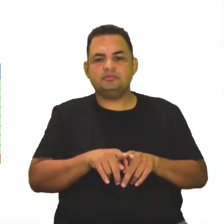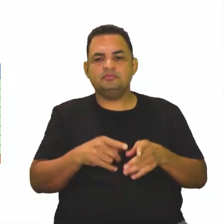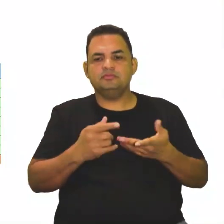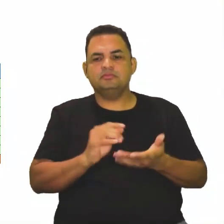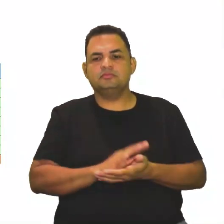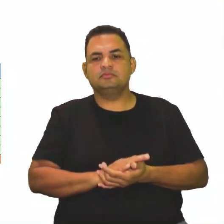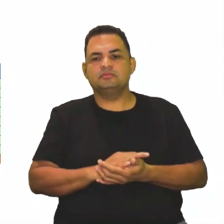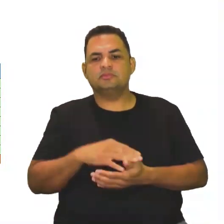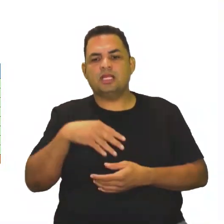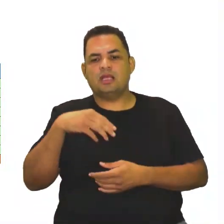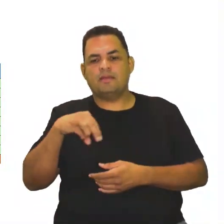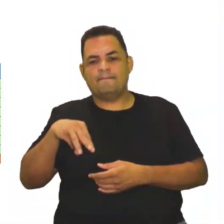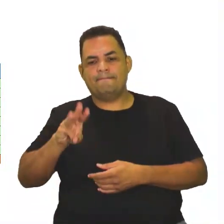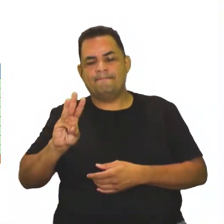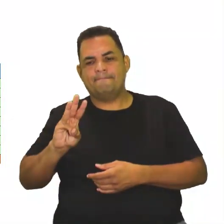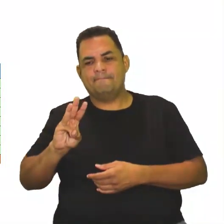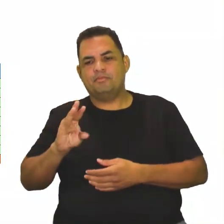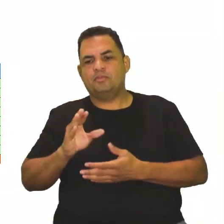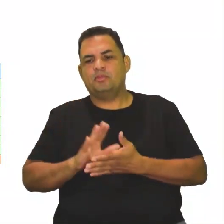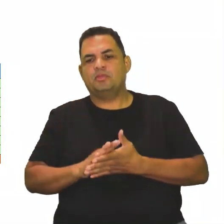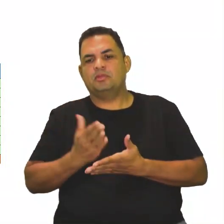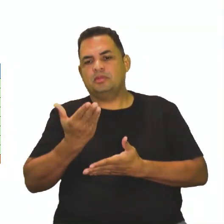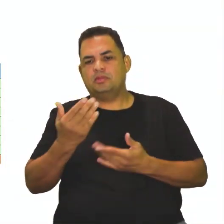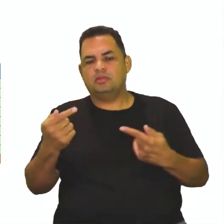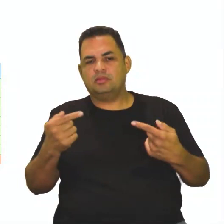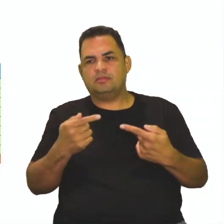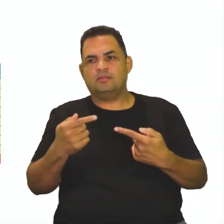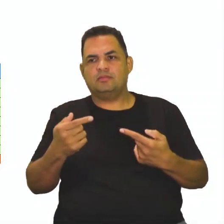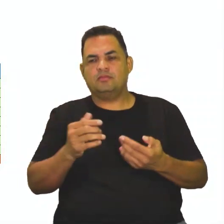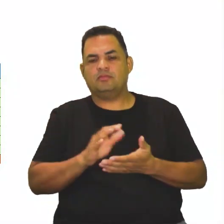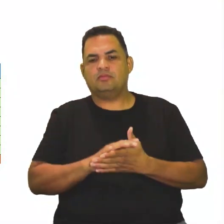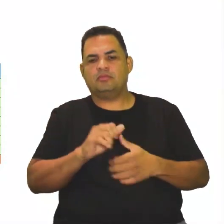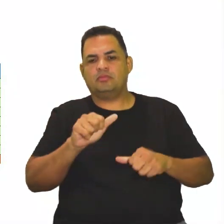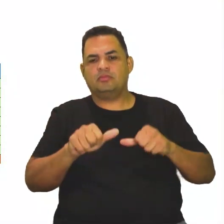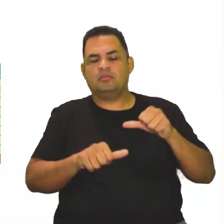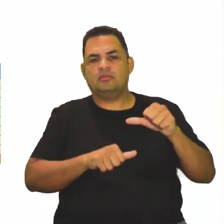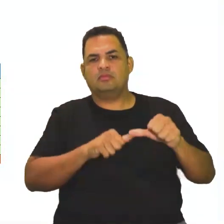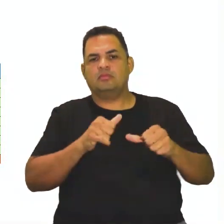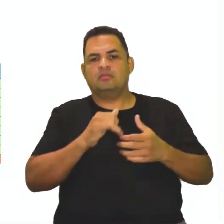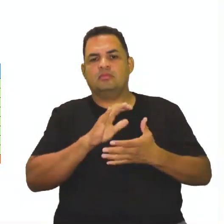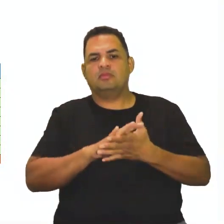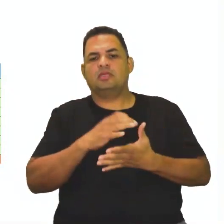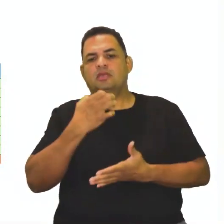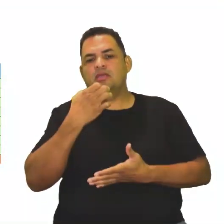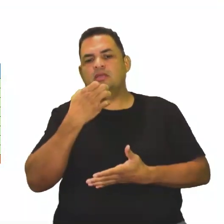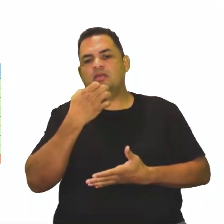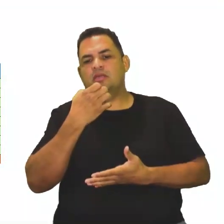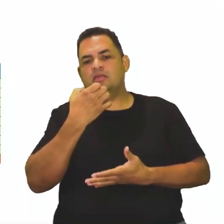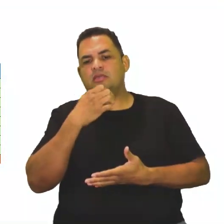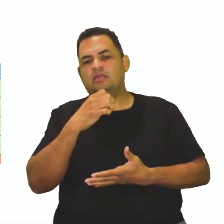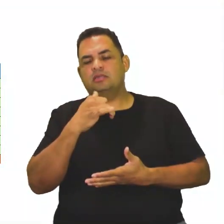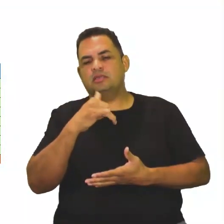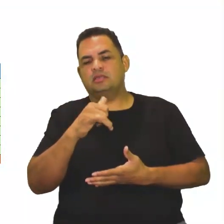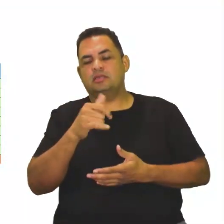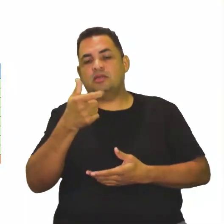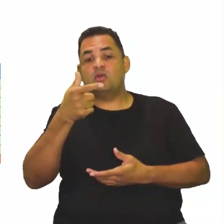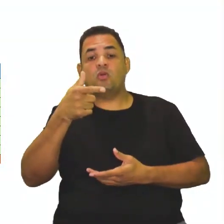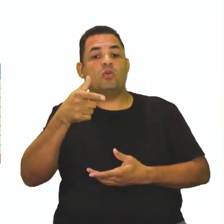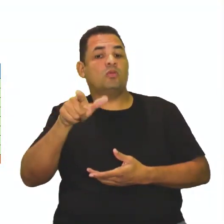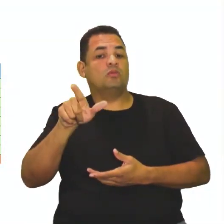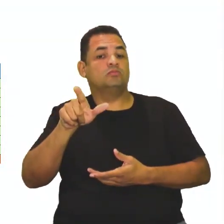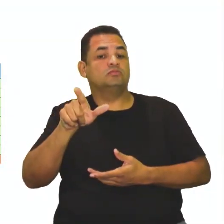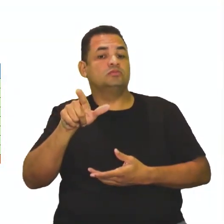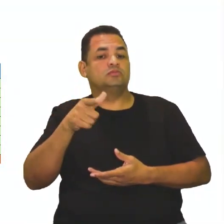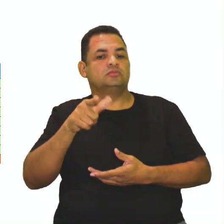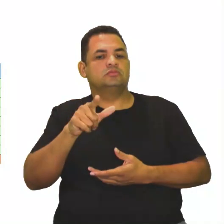desse equipamento que está relacionado à transformação da energia elétrica em outro tipo de energia. E